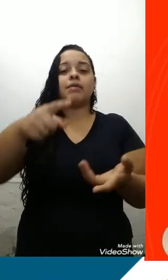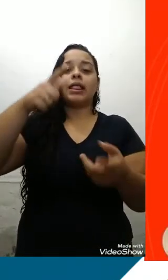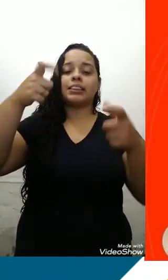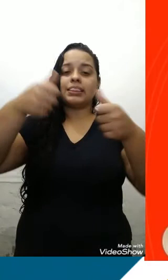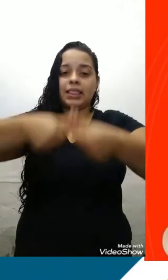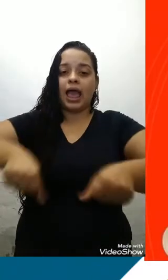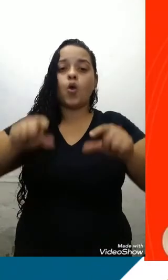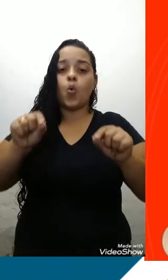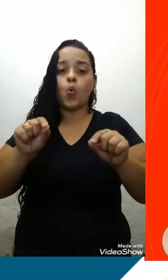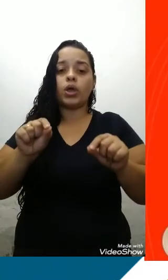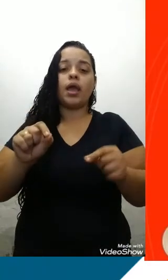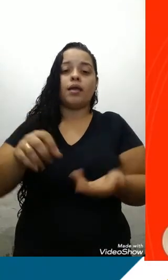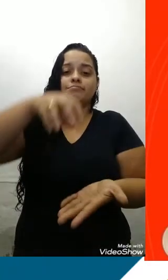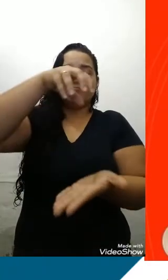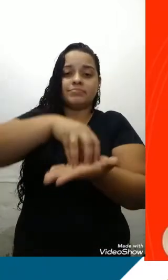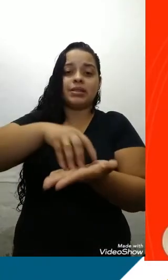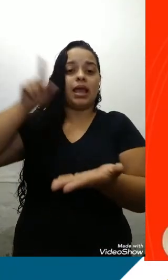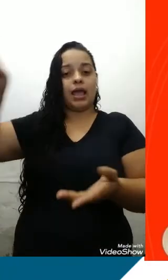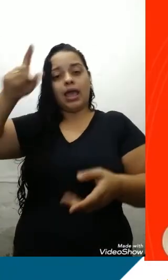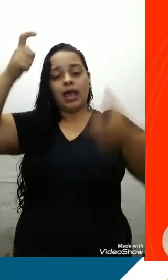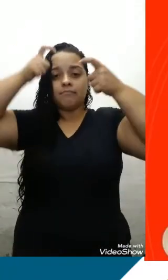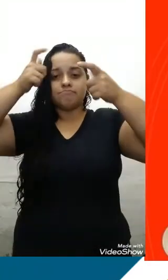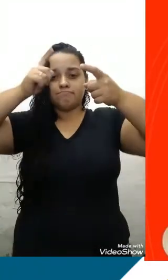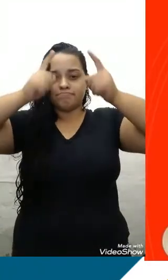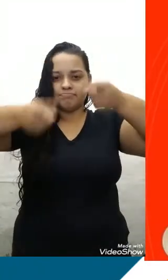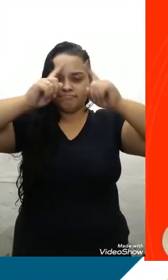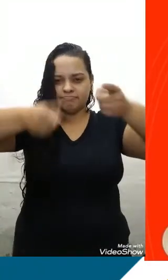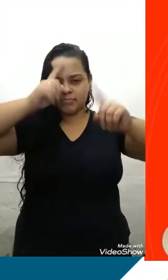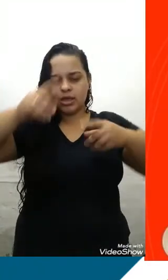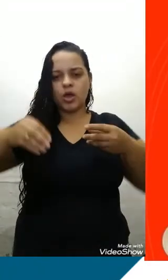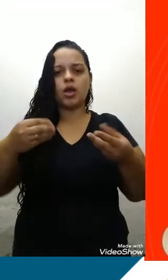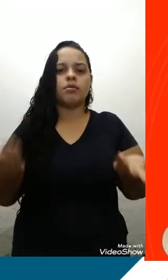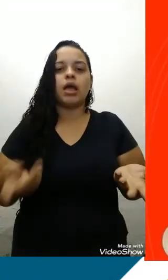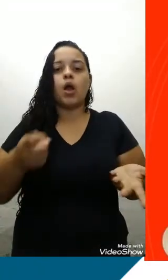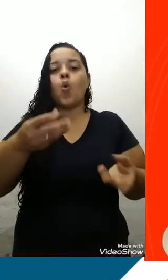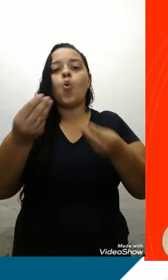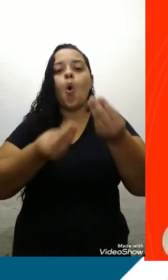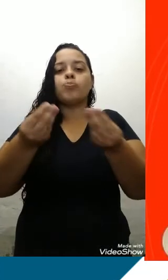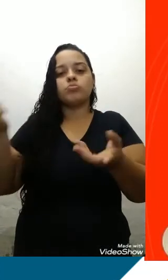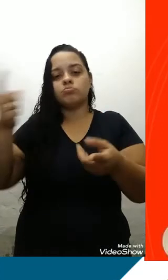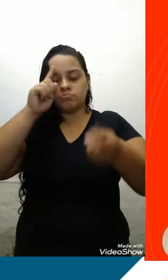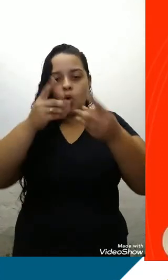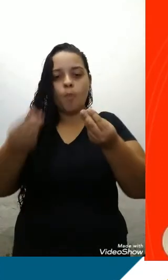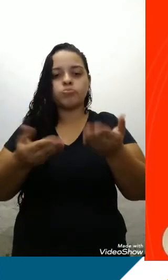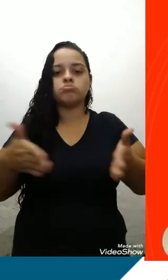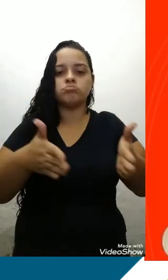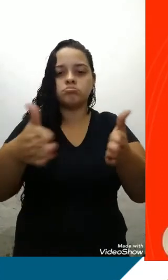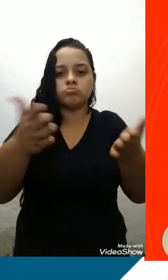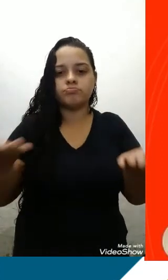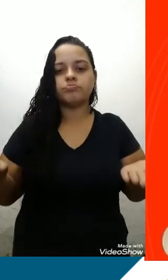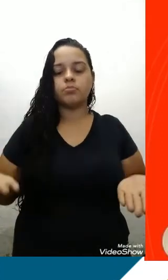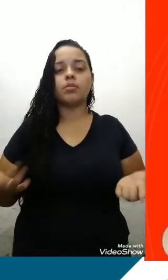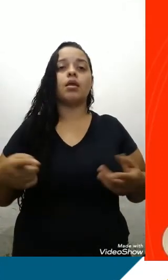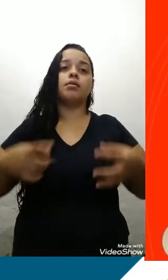centralizados naquilo que o Estado decide para ser produzido ou ser seguido. Por conseguinte, é correto